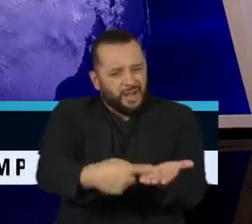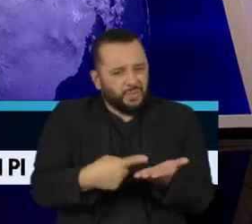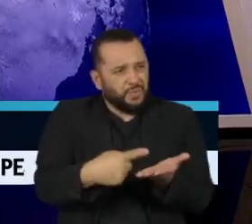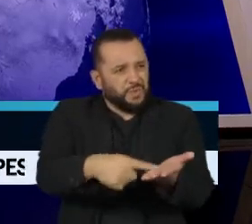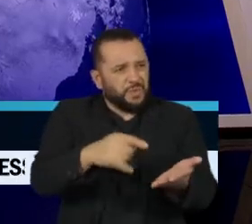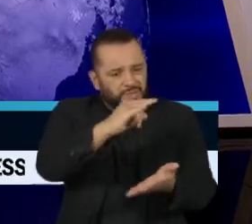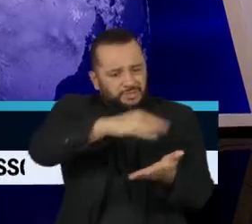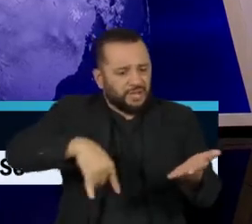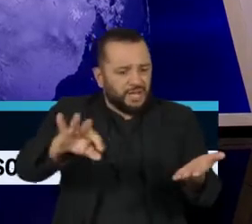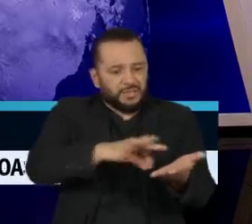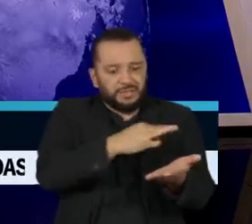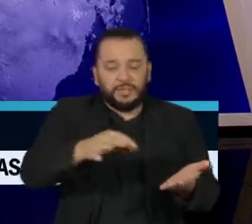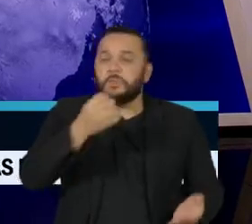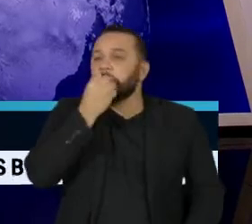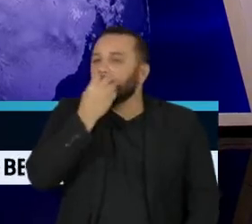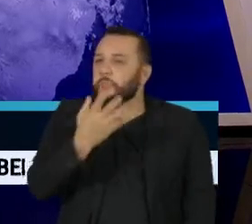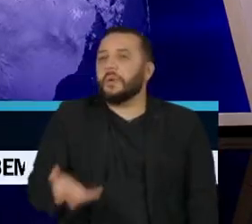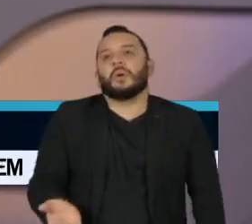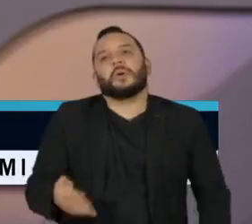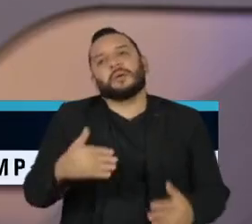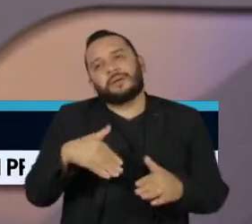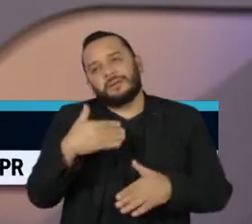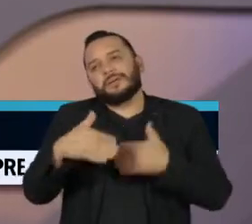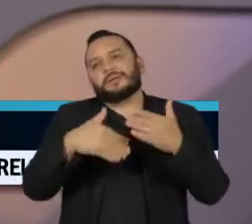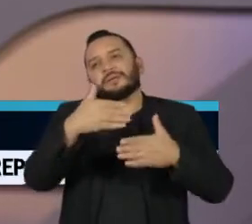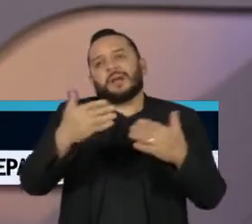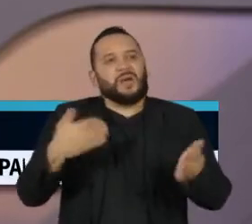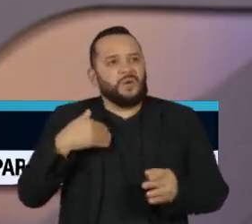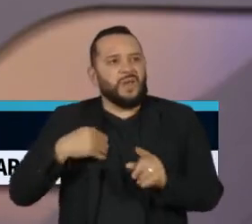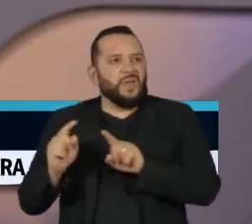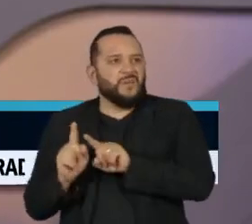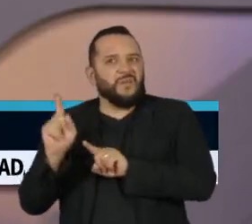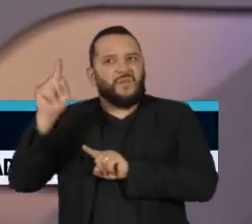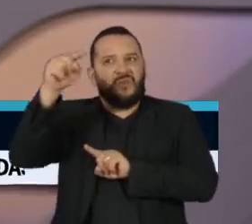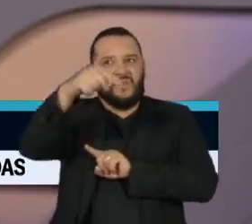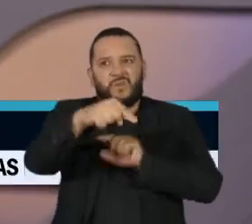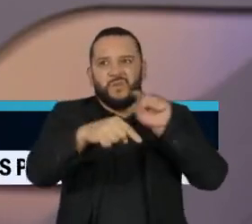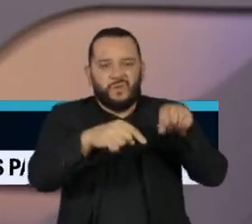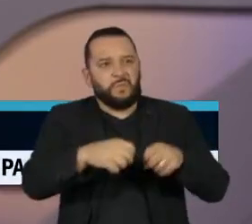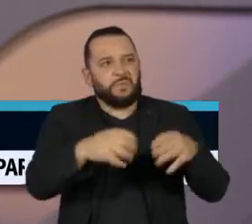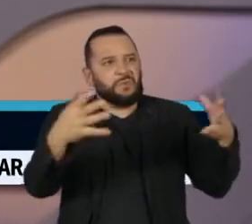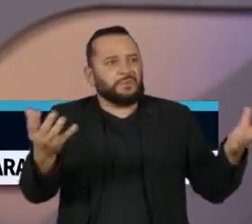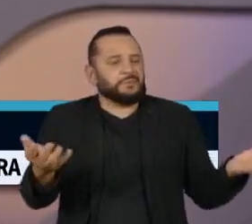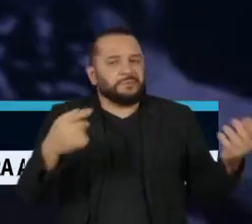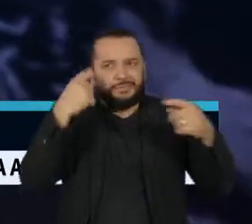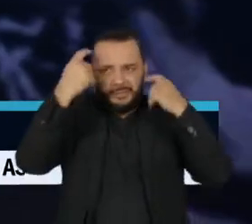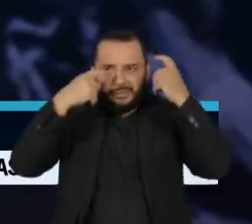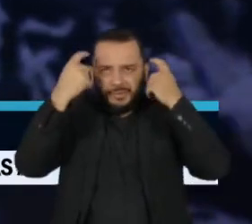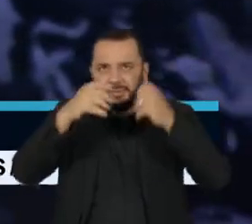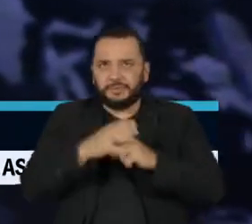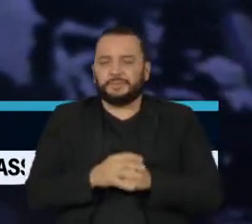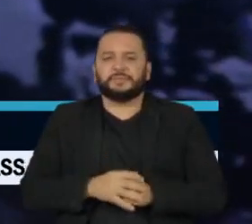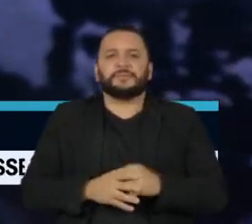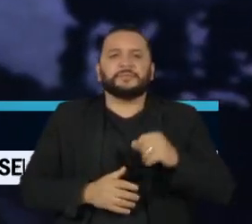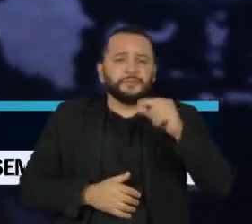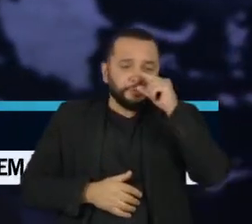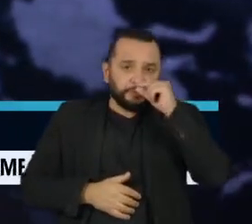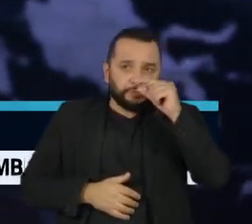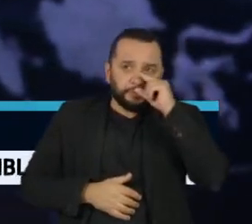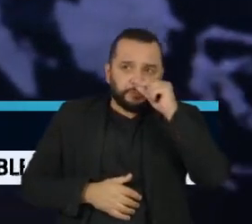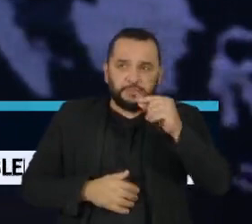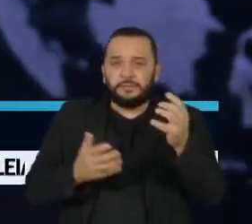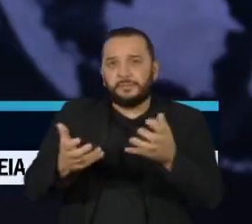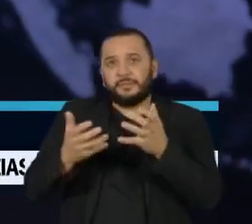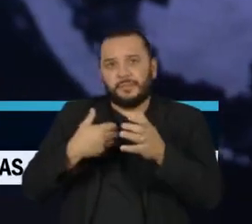acordo, todo mundo diz, ó, que bom, vamos andar um passo para frente. Aí retorna para trás com um ataque. Muito preocupante. Putin está transformando a dependência